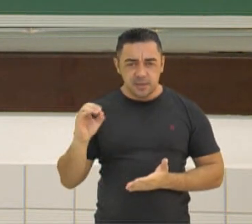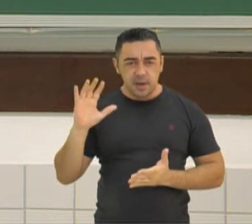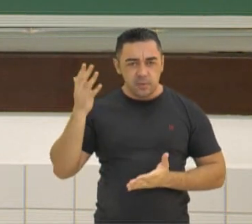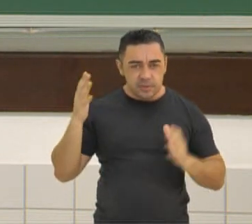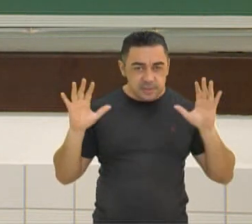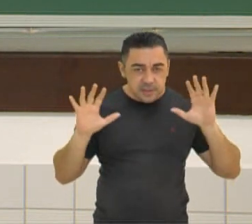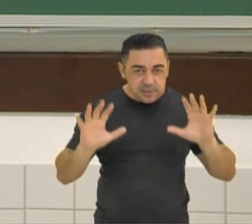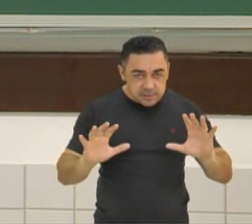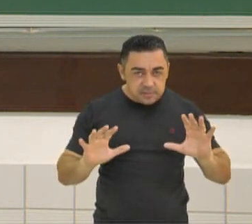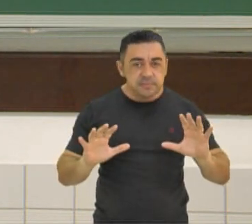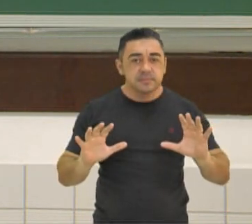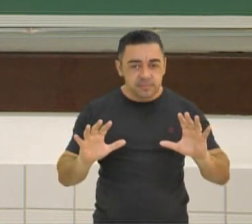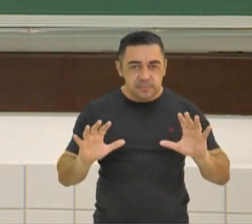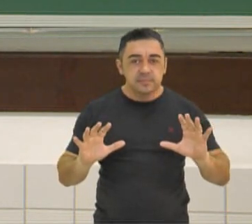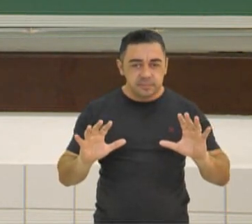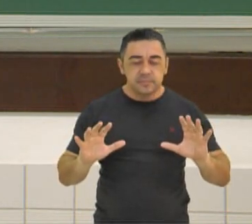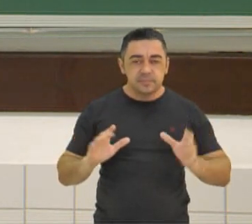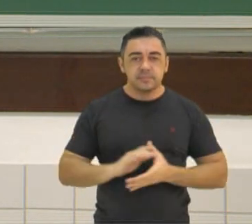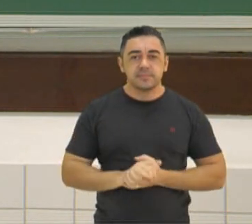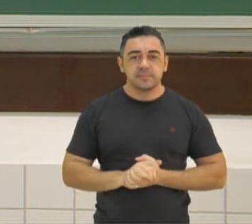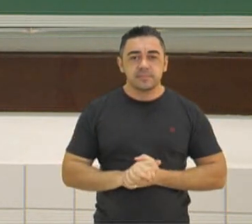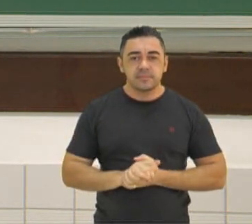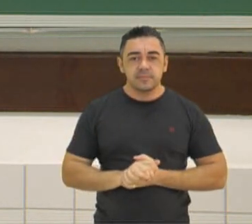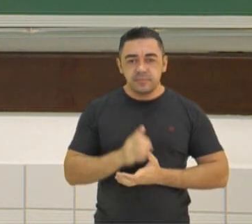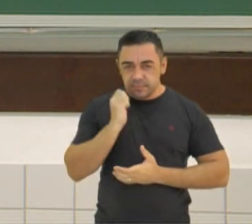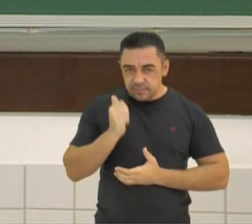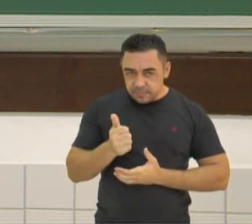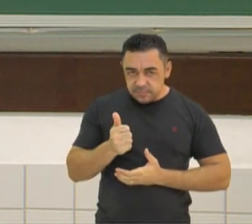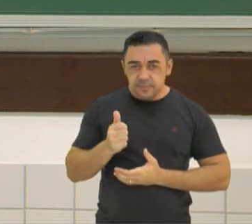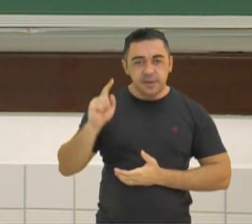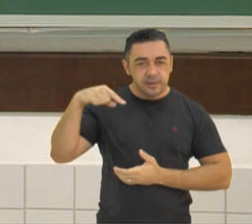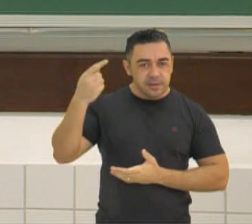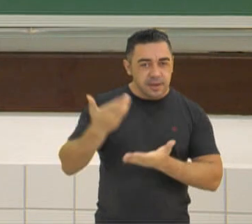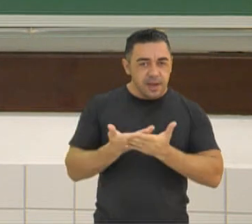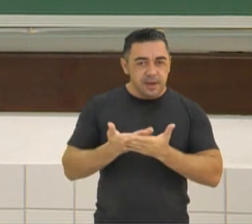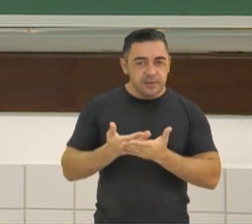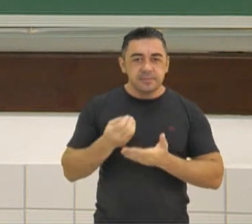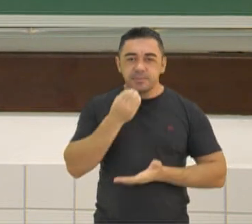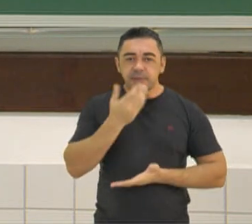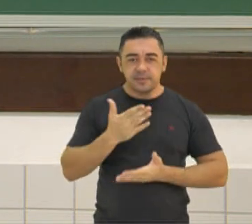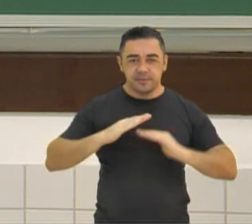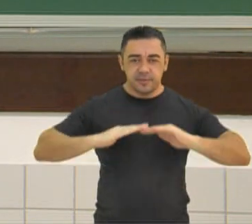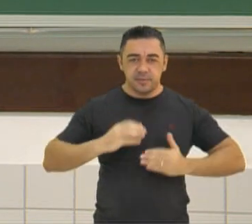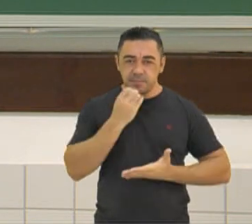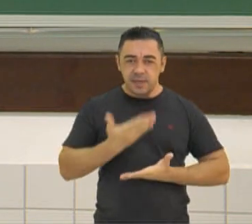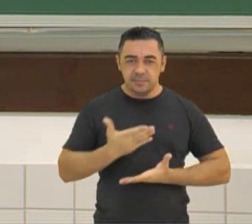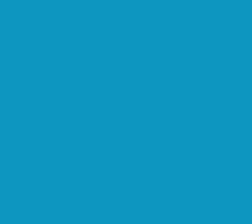maneira muito interessante. Tudo bem? Então até a próxima aula. Fiquem bem.